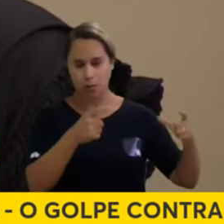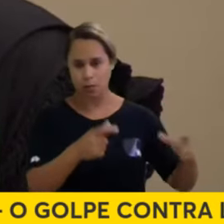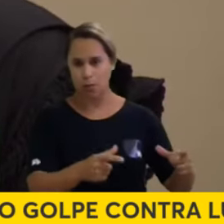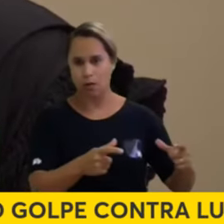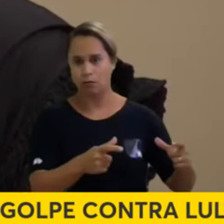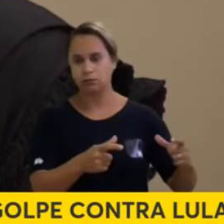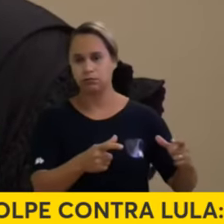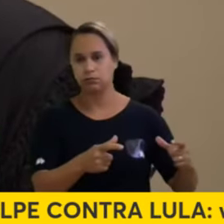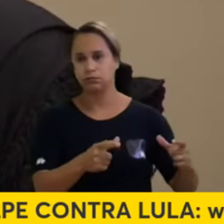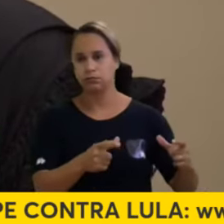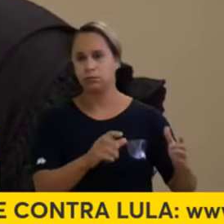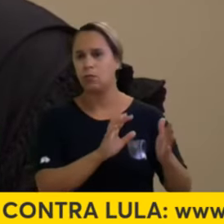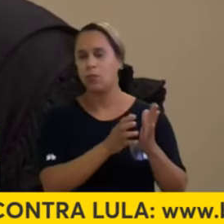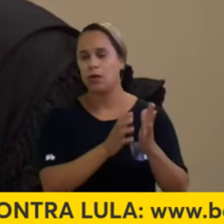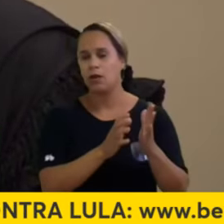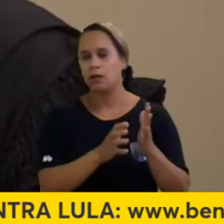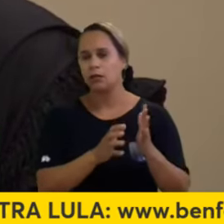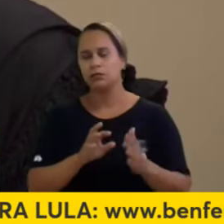benefício